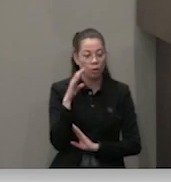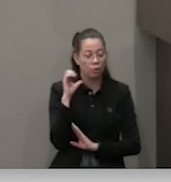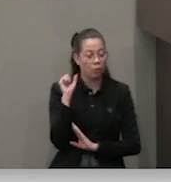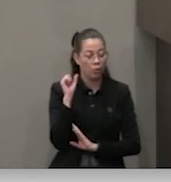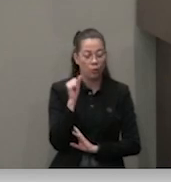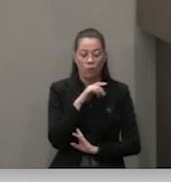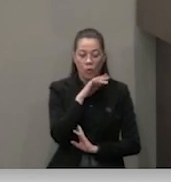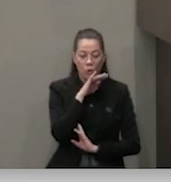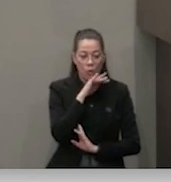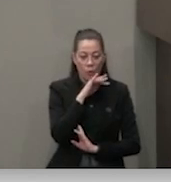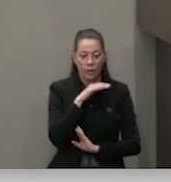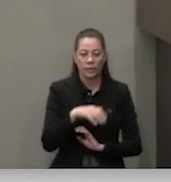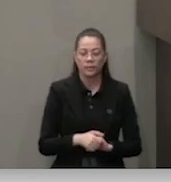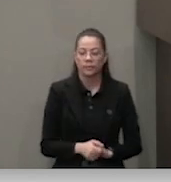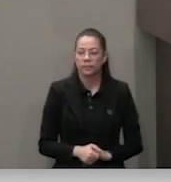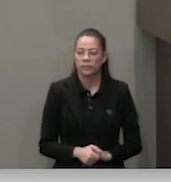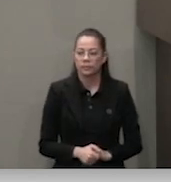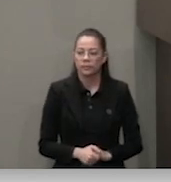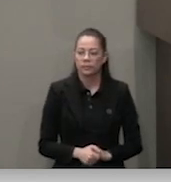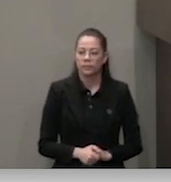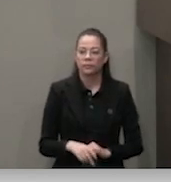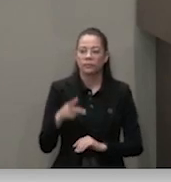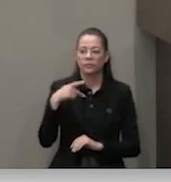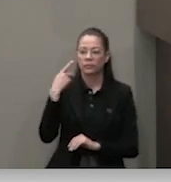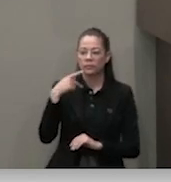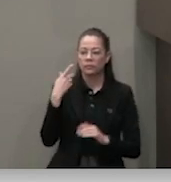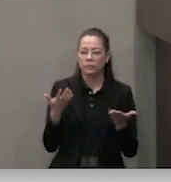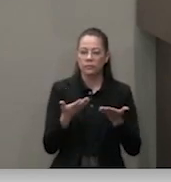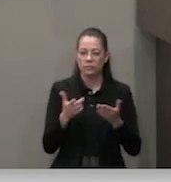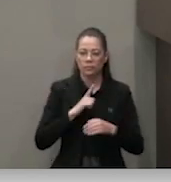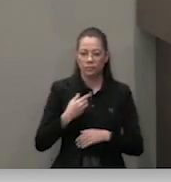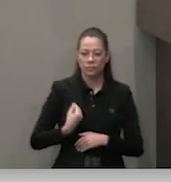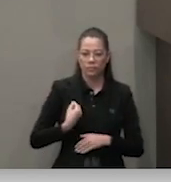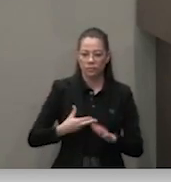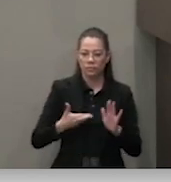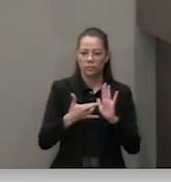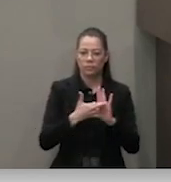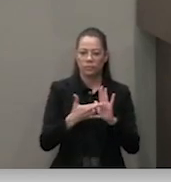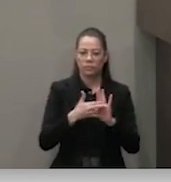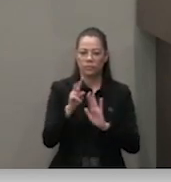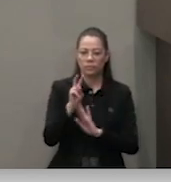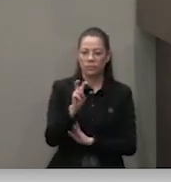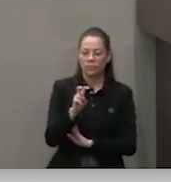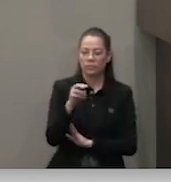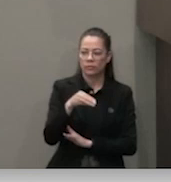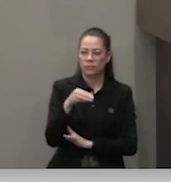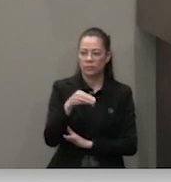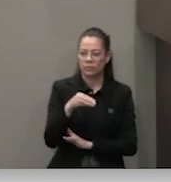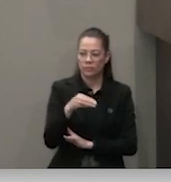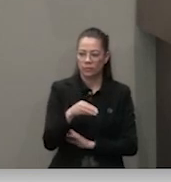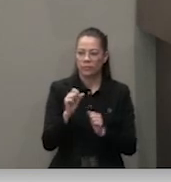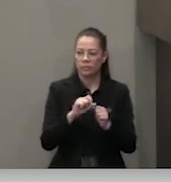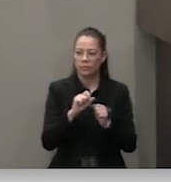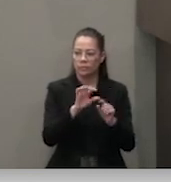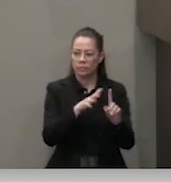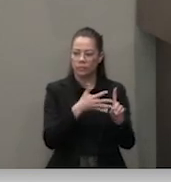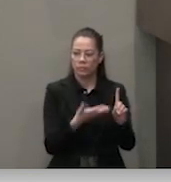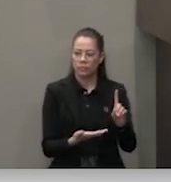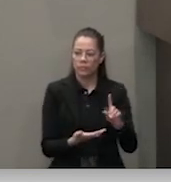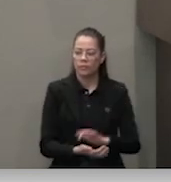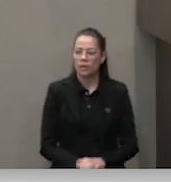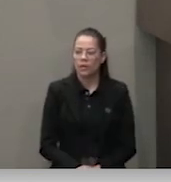o vereador proponente da homenagem dispõe do tempo de até 5 minutos para a realização dessa